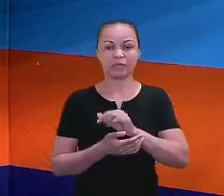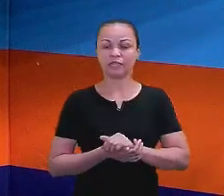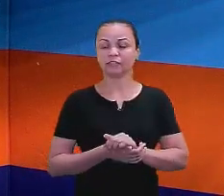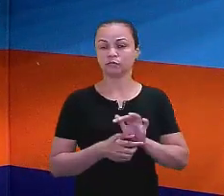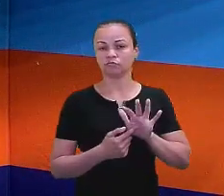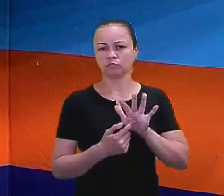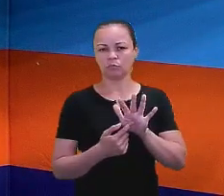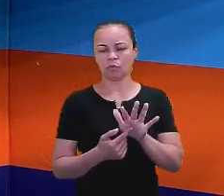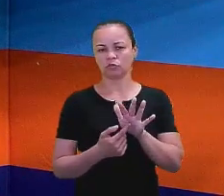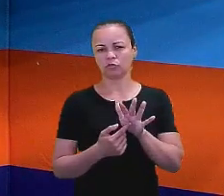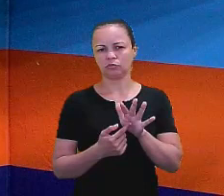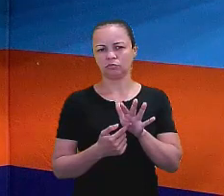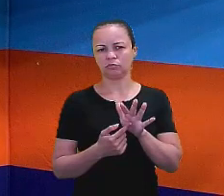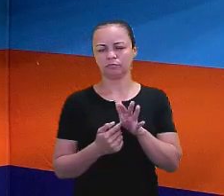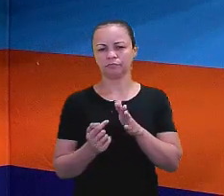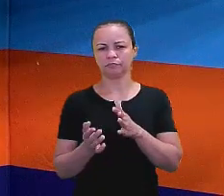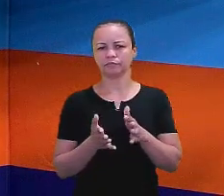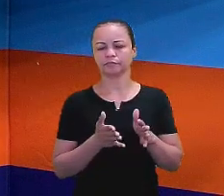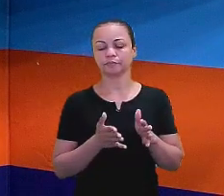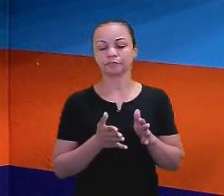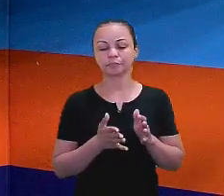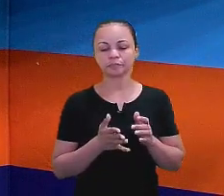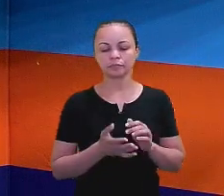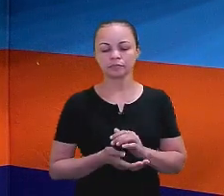trazendo aí a